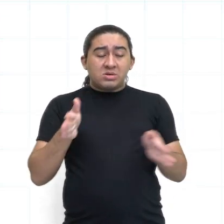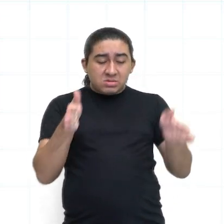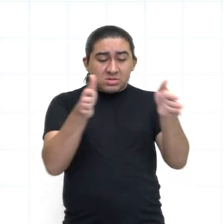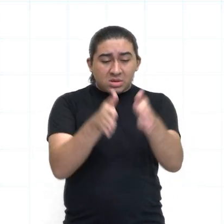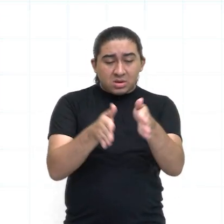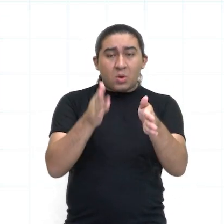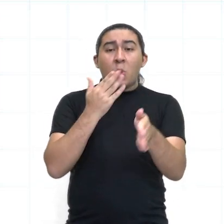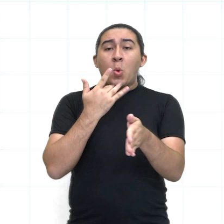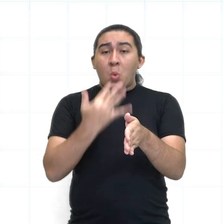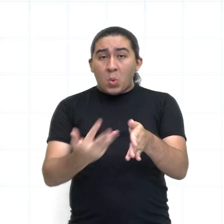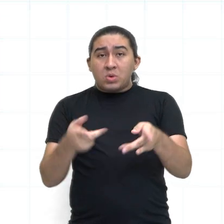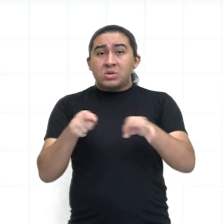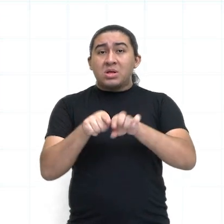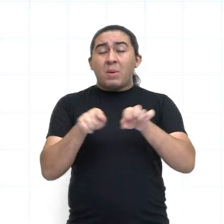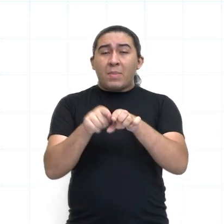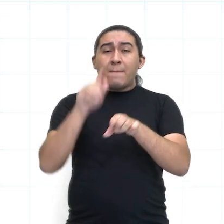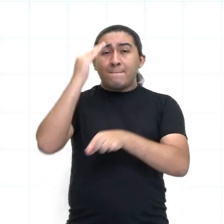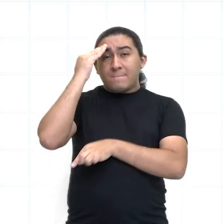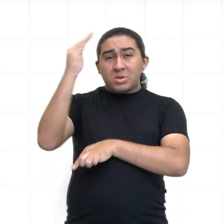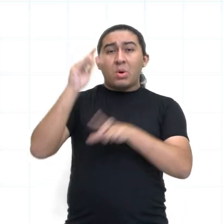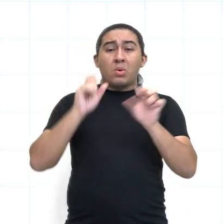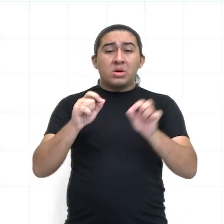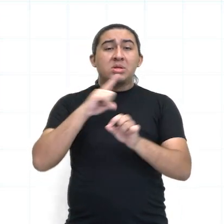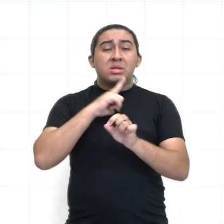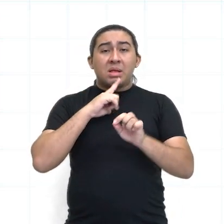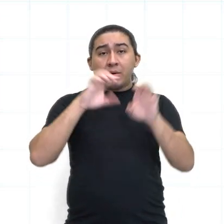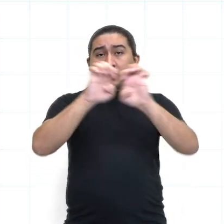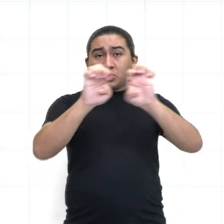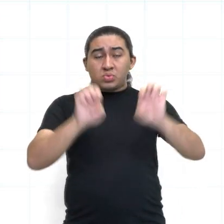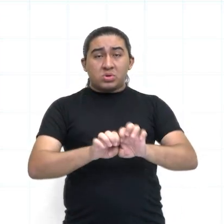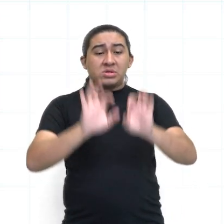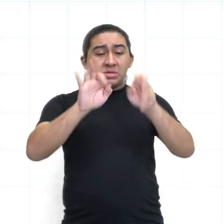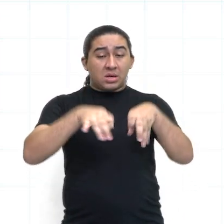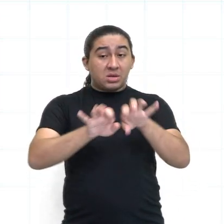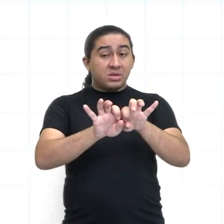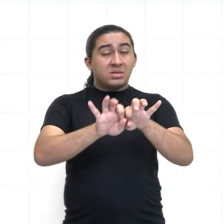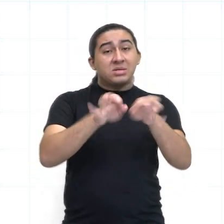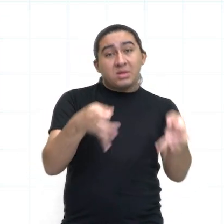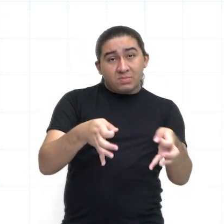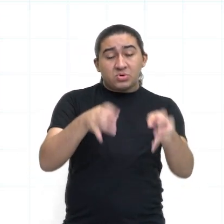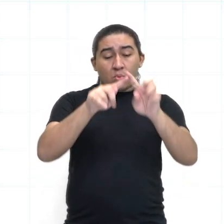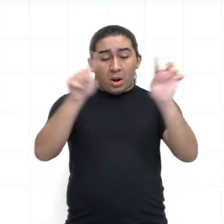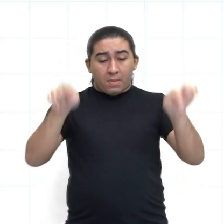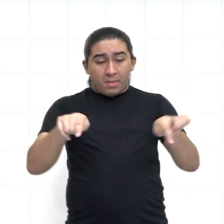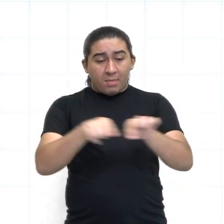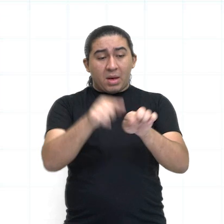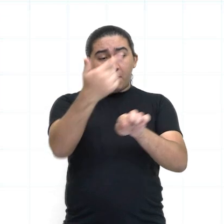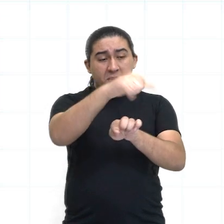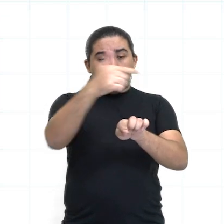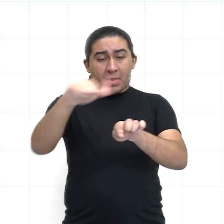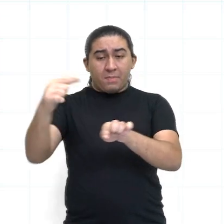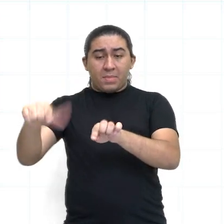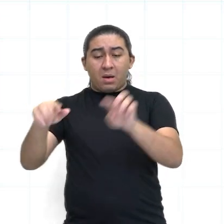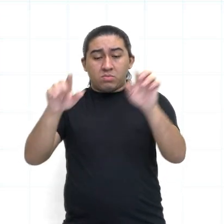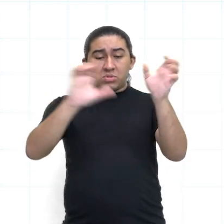de cores e privilegia formas geométricas simples, repetidas simetricamente. Ou